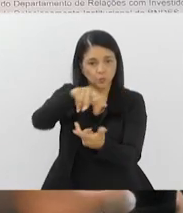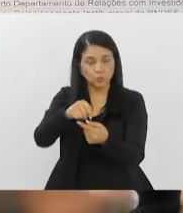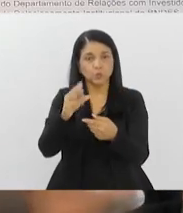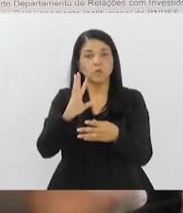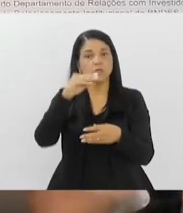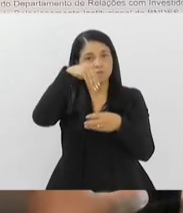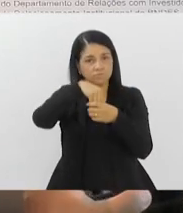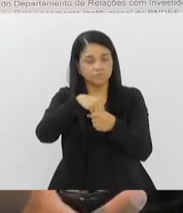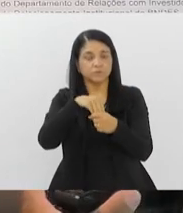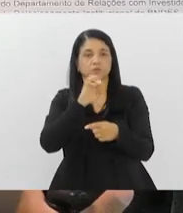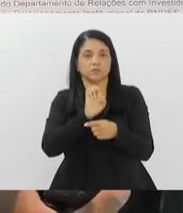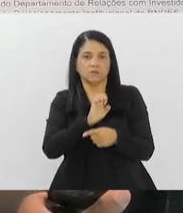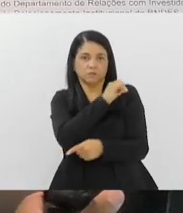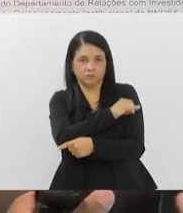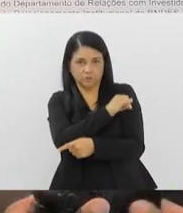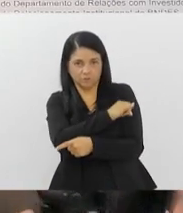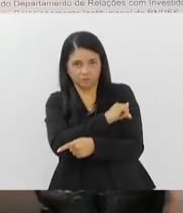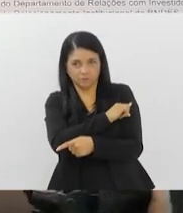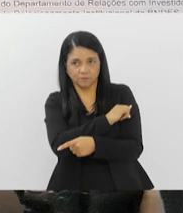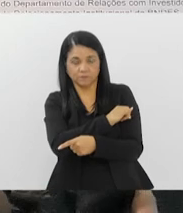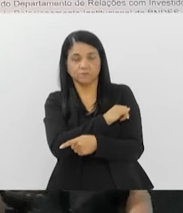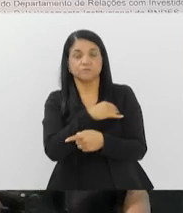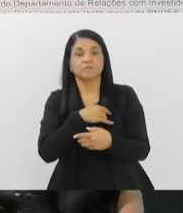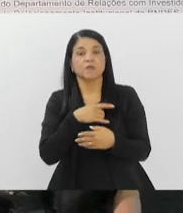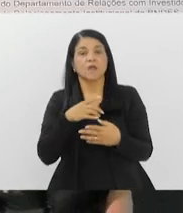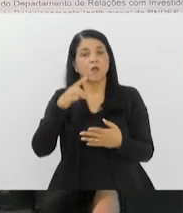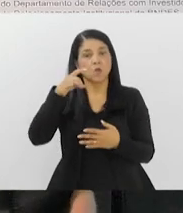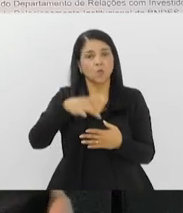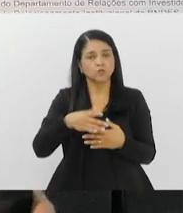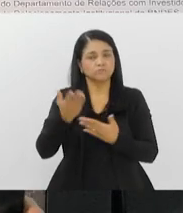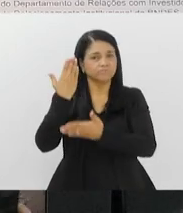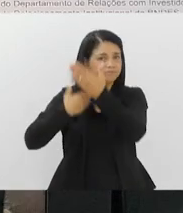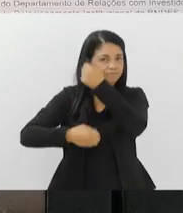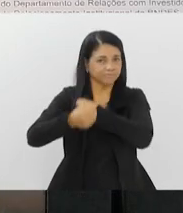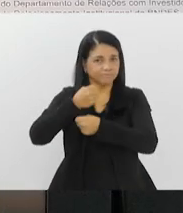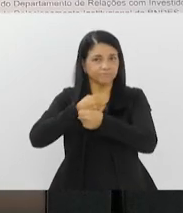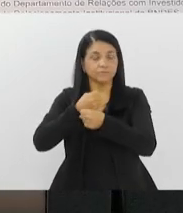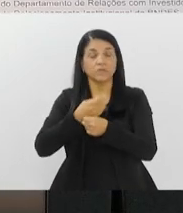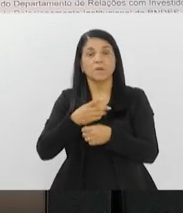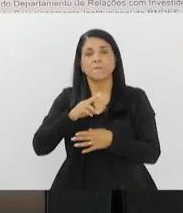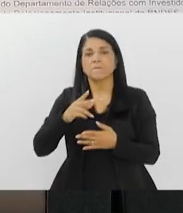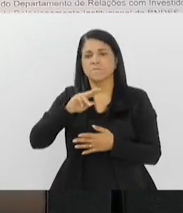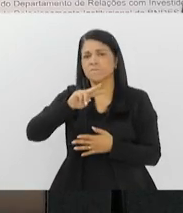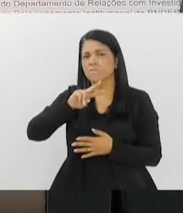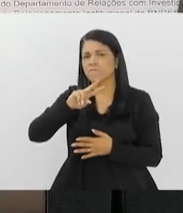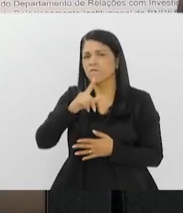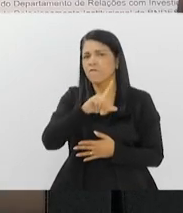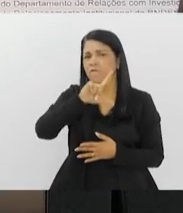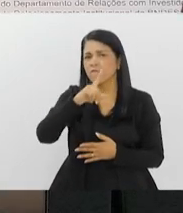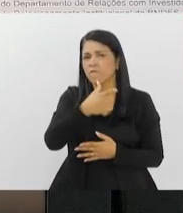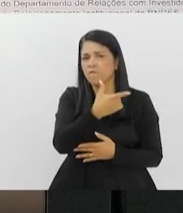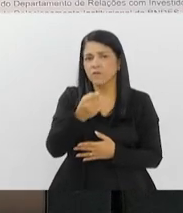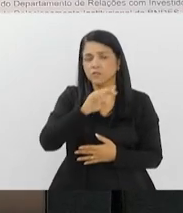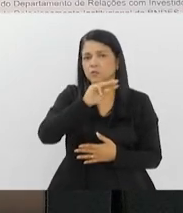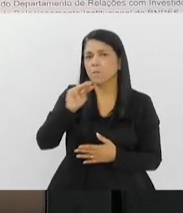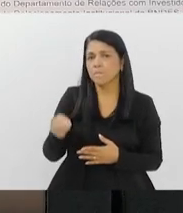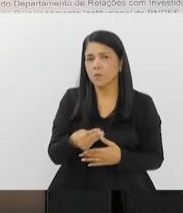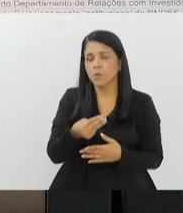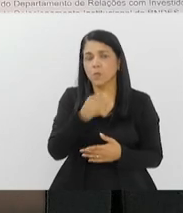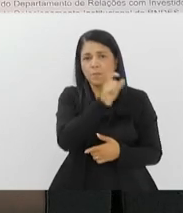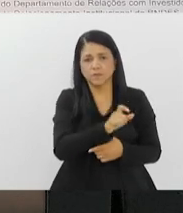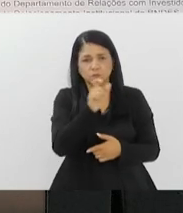de Janeiro. Em sua última edição, a FILDA atraiu mais de 20 mil visitantes e contou com a participação